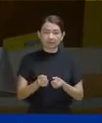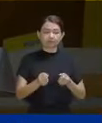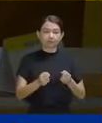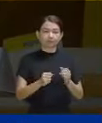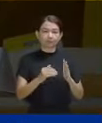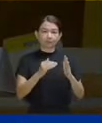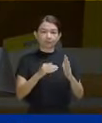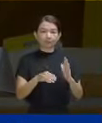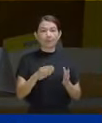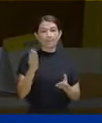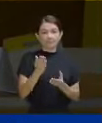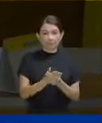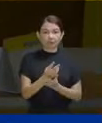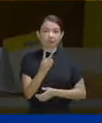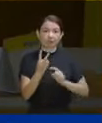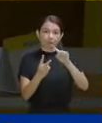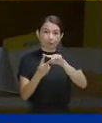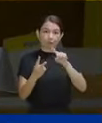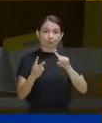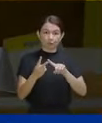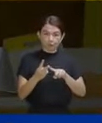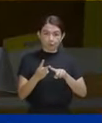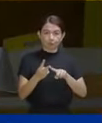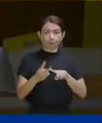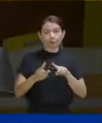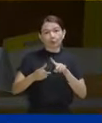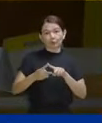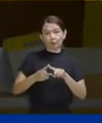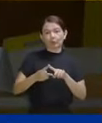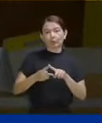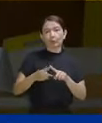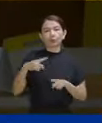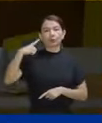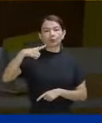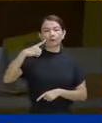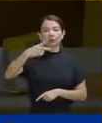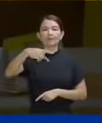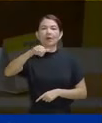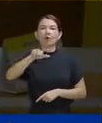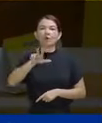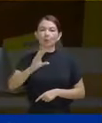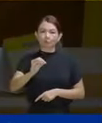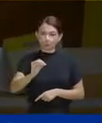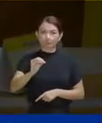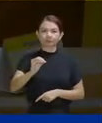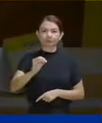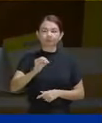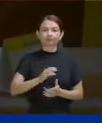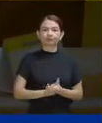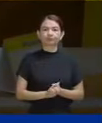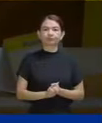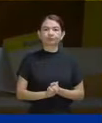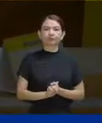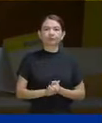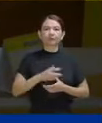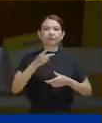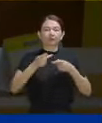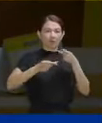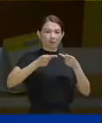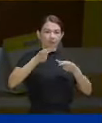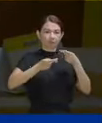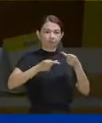3, 28/8/2024, 58ª sessão judiciária ordinária. Para a sustentação